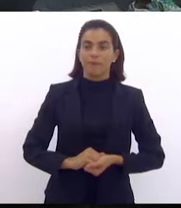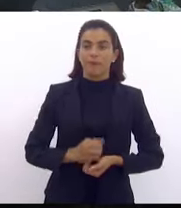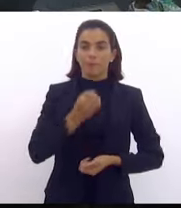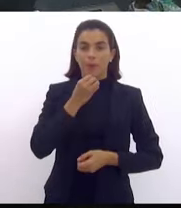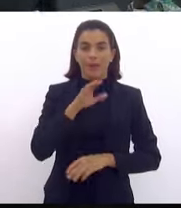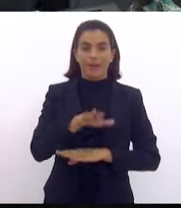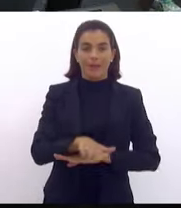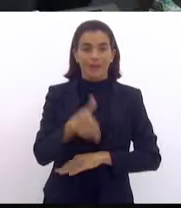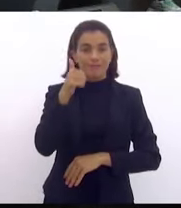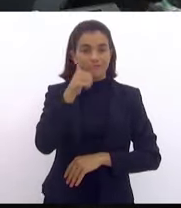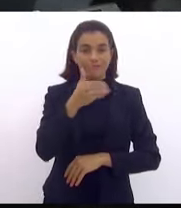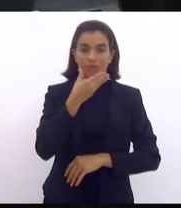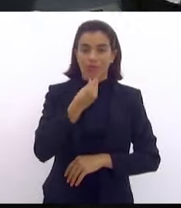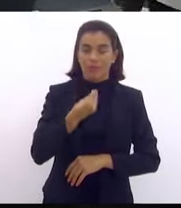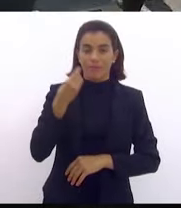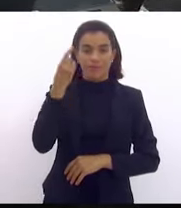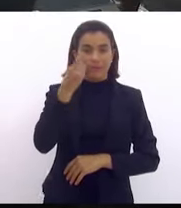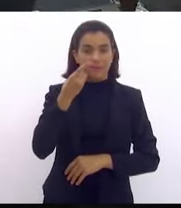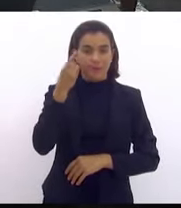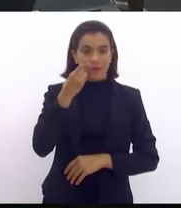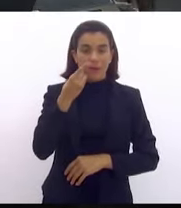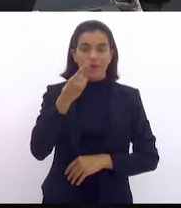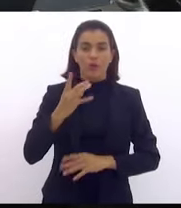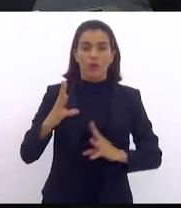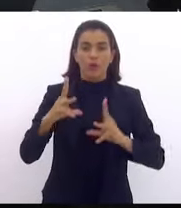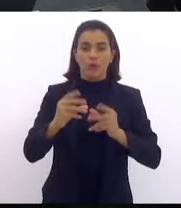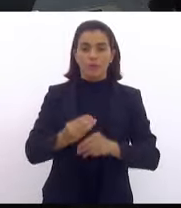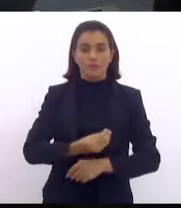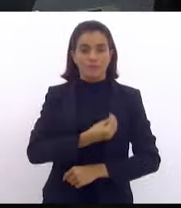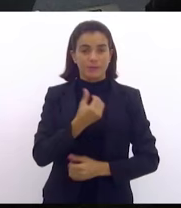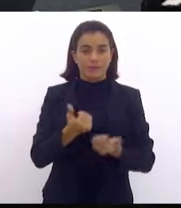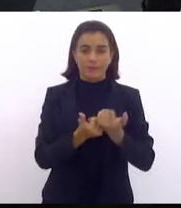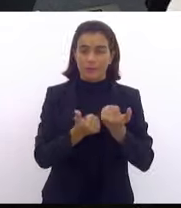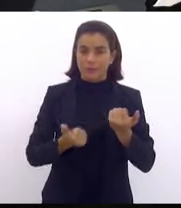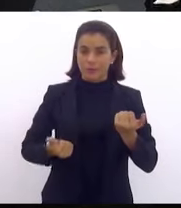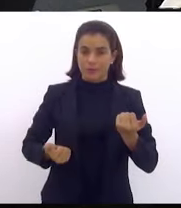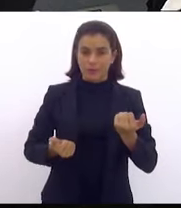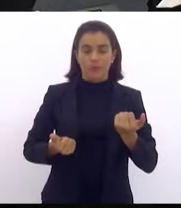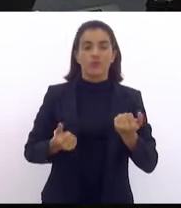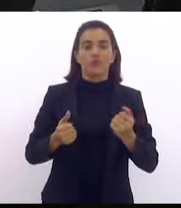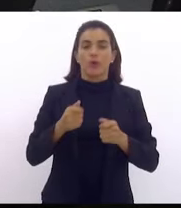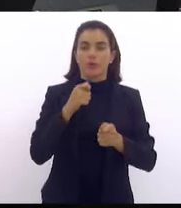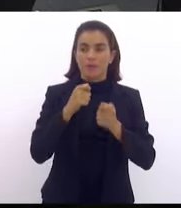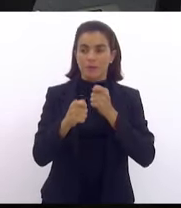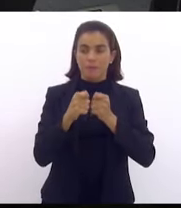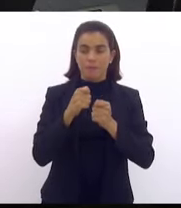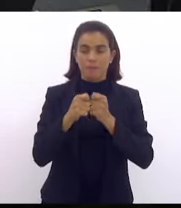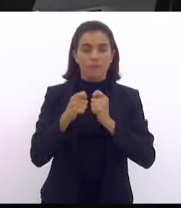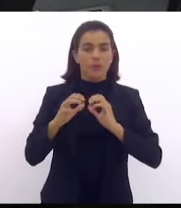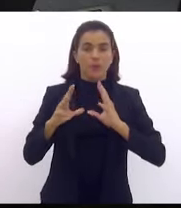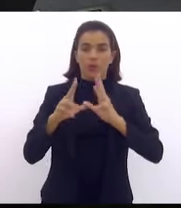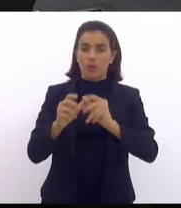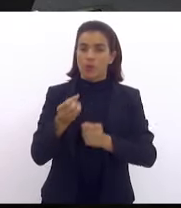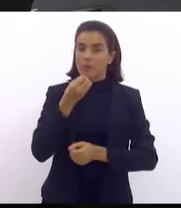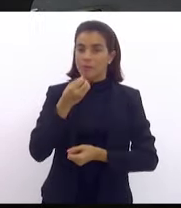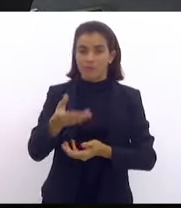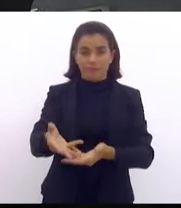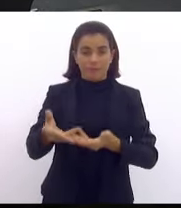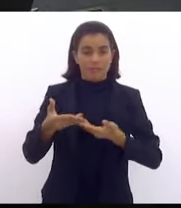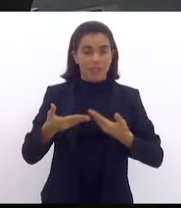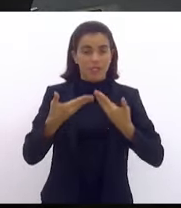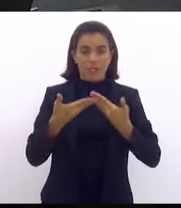Boa tarde, senhoras e senhores deputados, público presente, assessores, imprensa. Sejam todos bem-vindos.